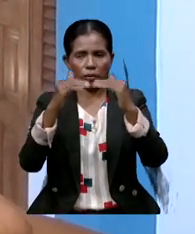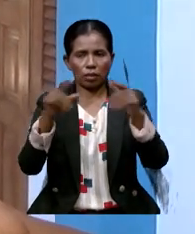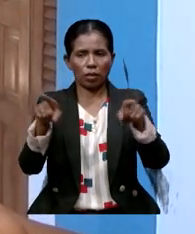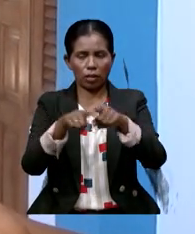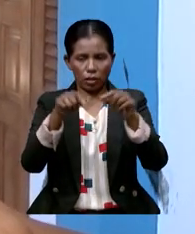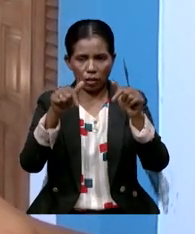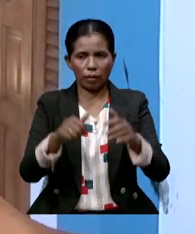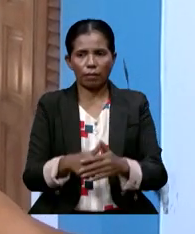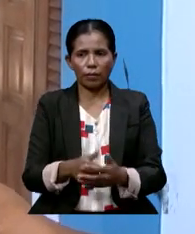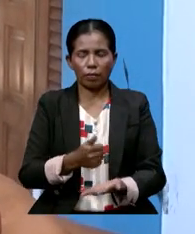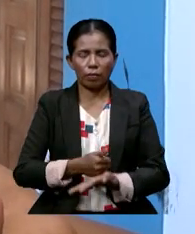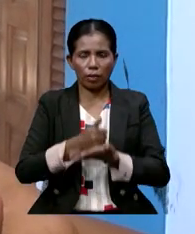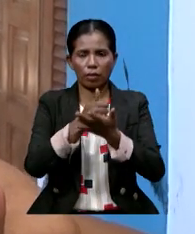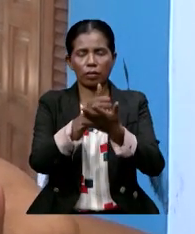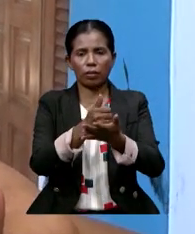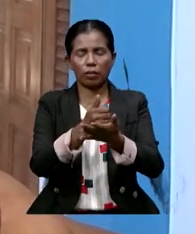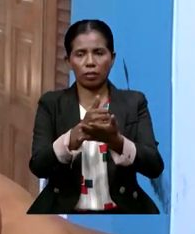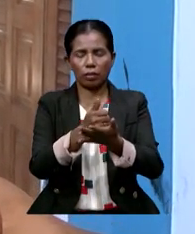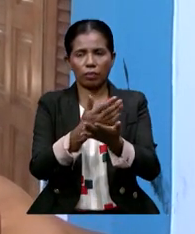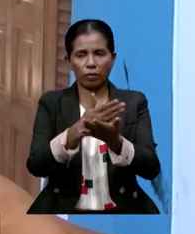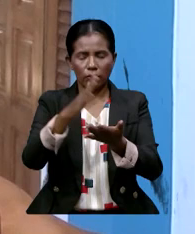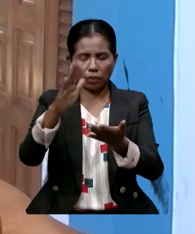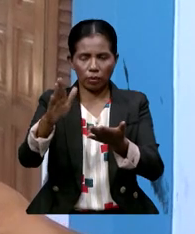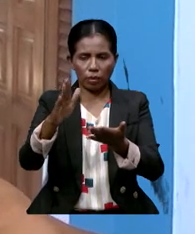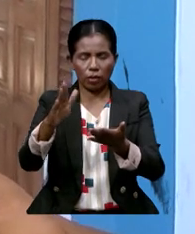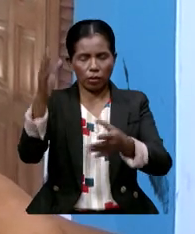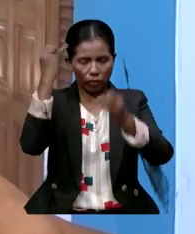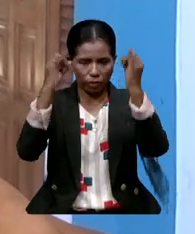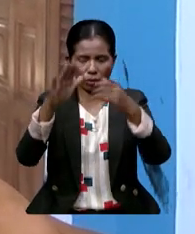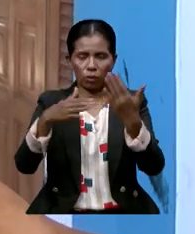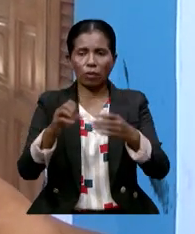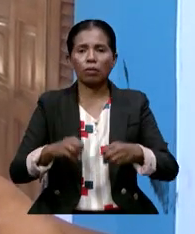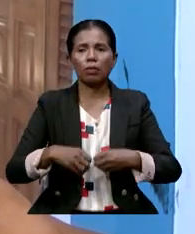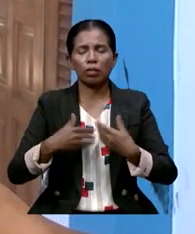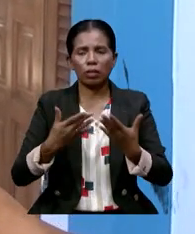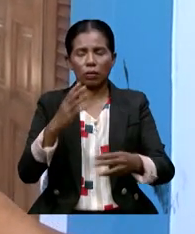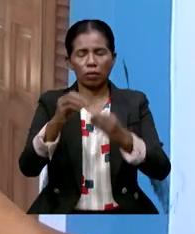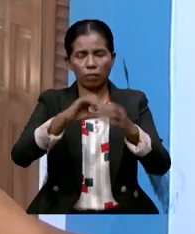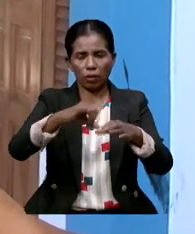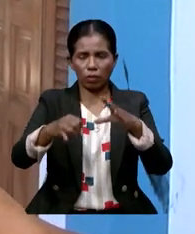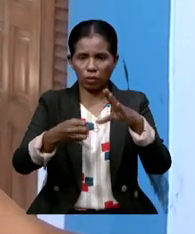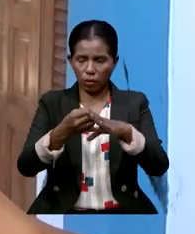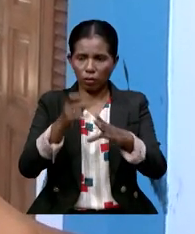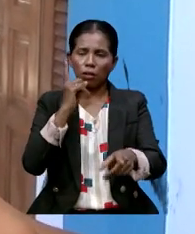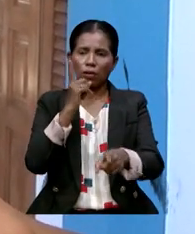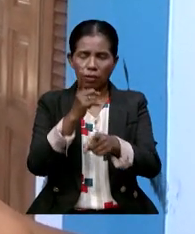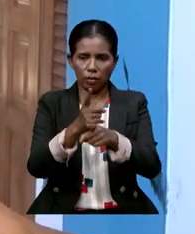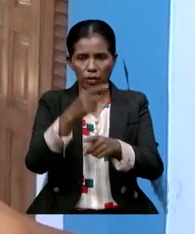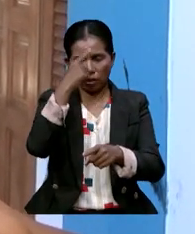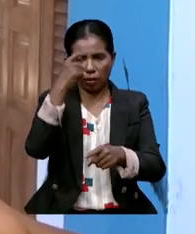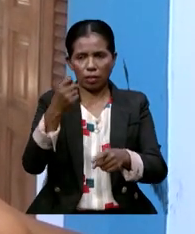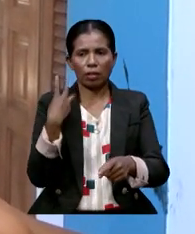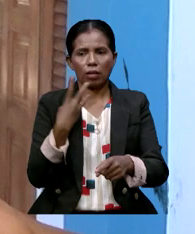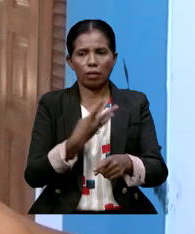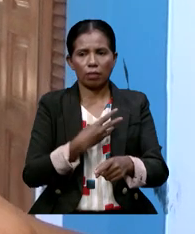E o título partilha na divulga de informação cira, o ensaio com a nova inclusão de alunos e deficiência. Da maneira que eu